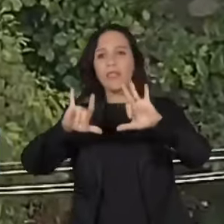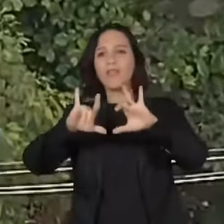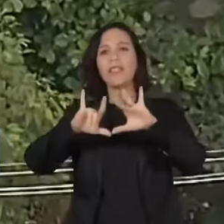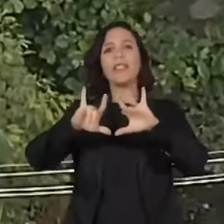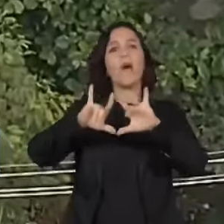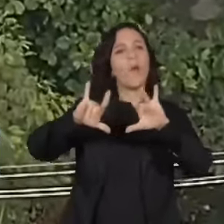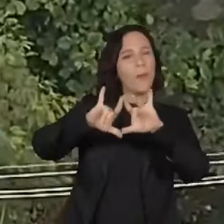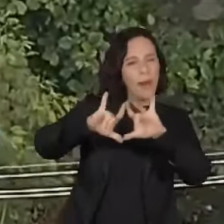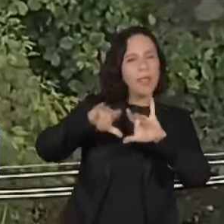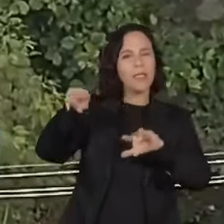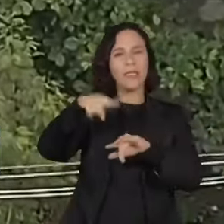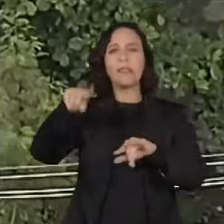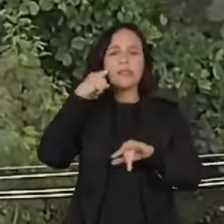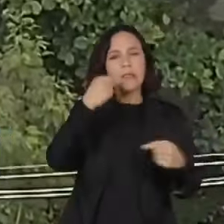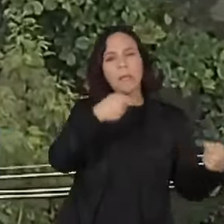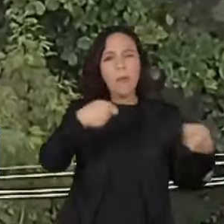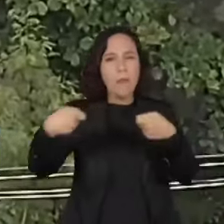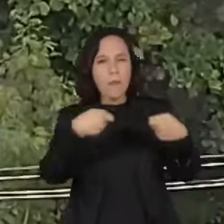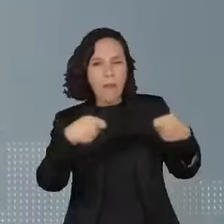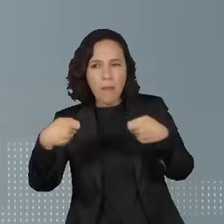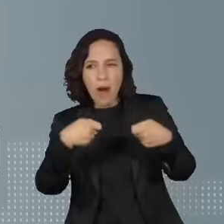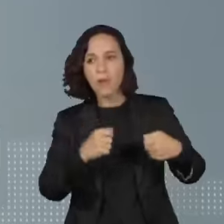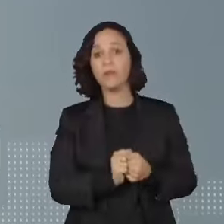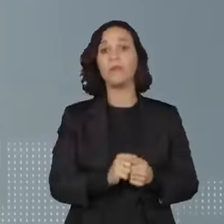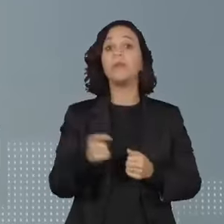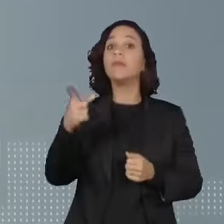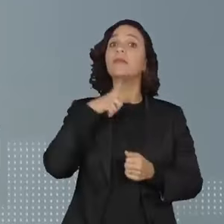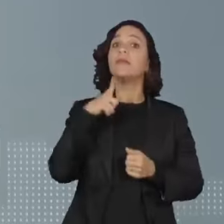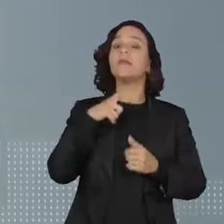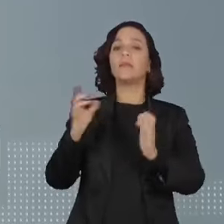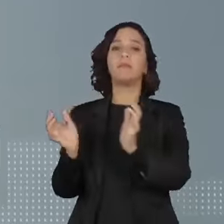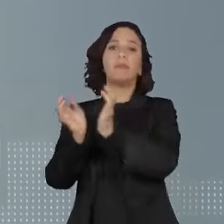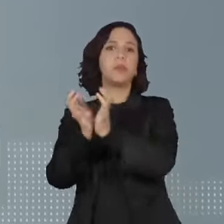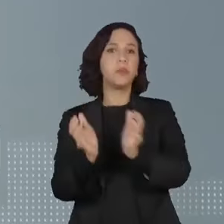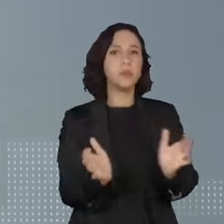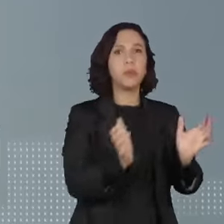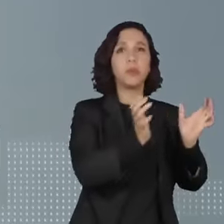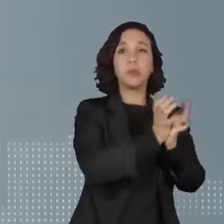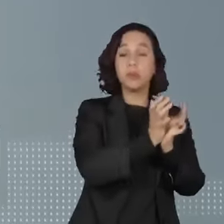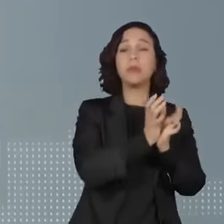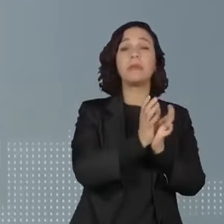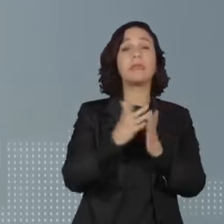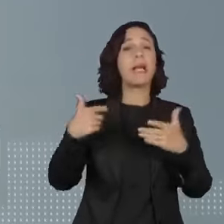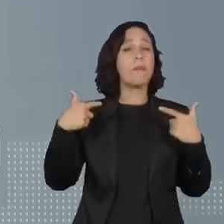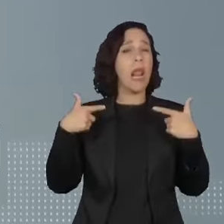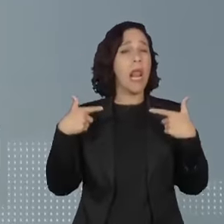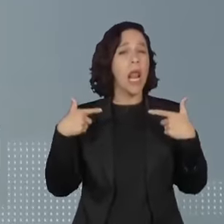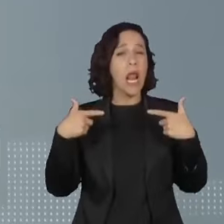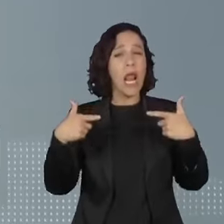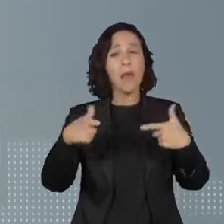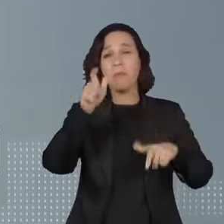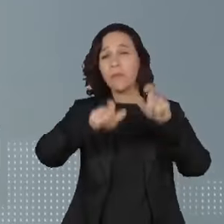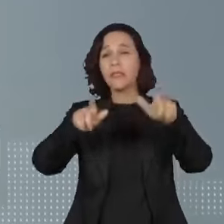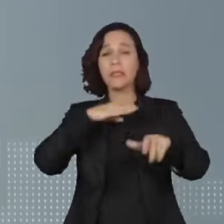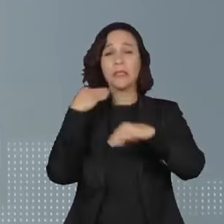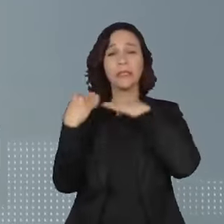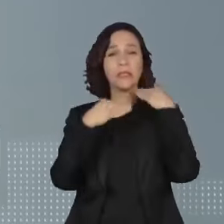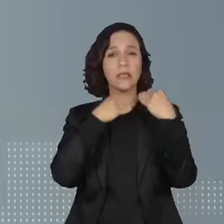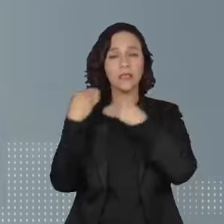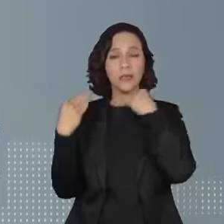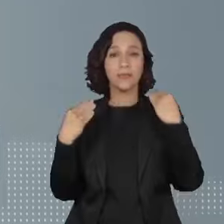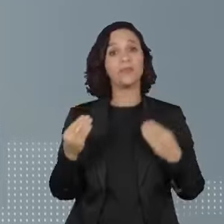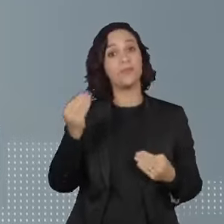dessas comunidades enfrentam brigas entre as duas partes que resultaram em dezenas de mortes a